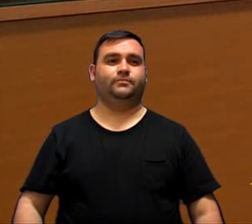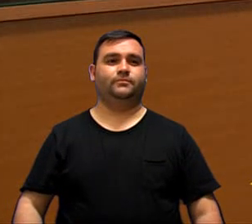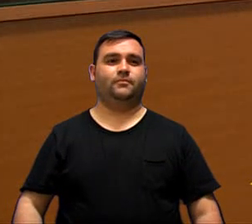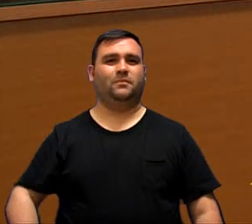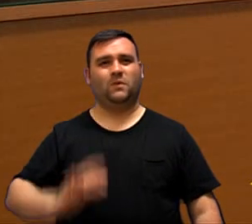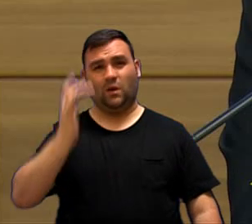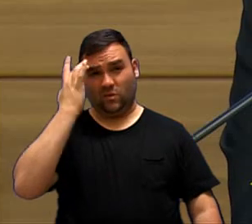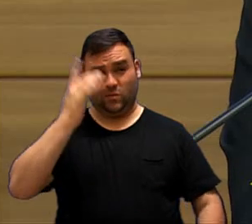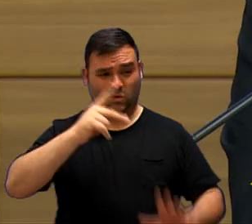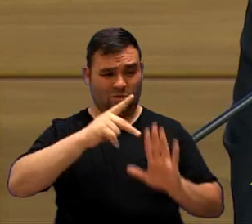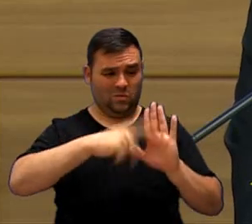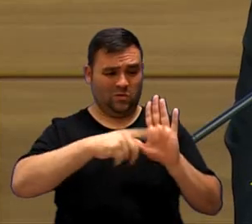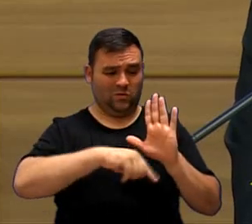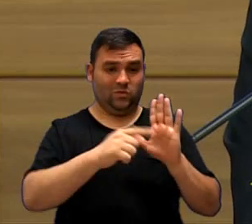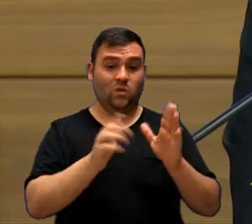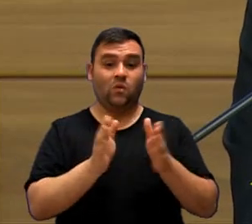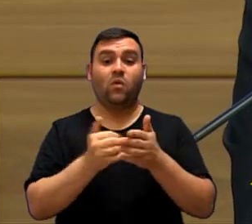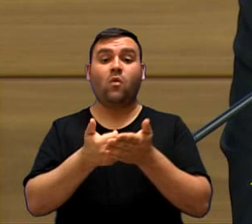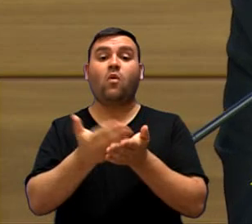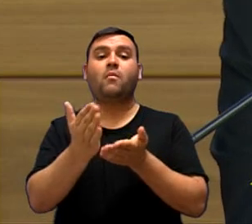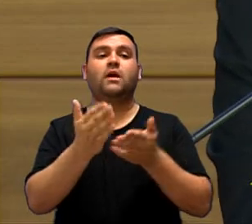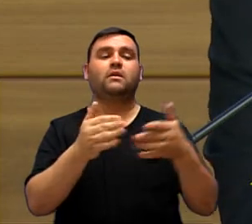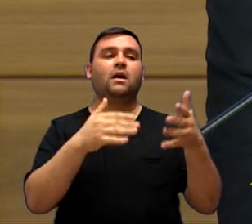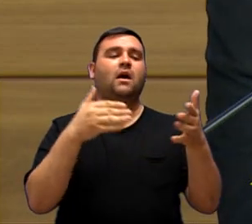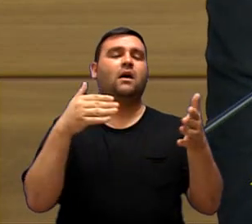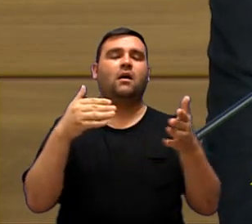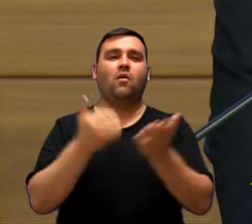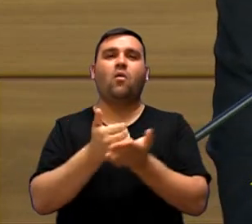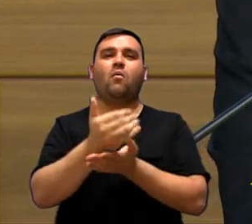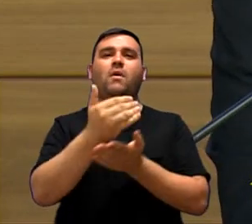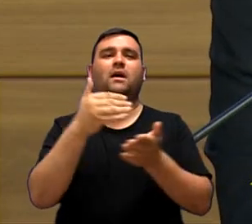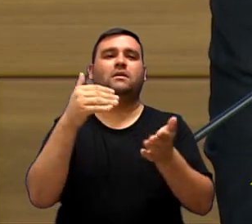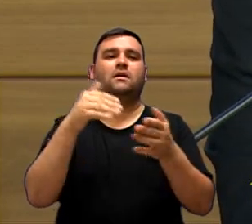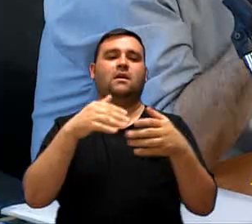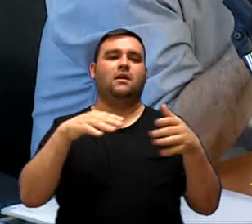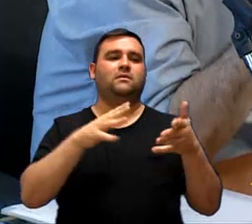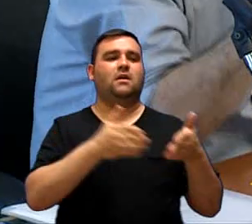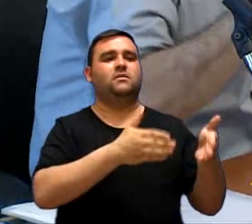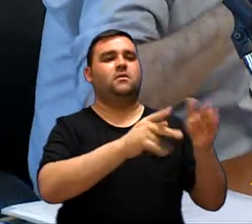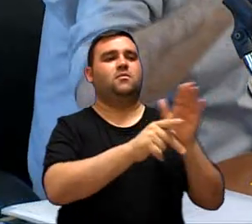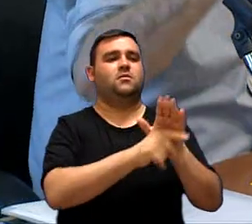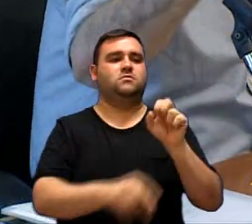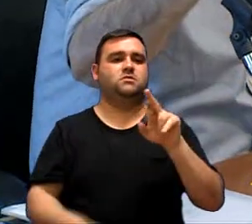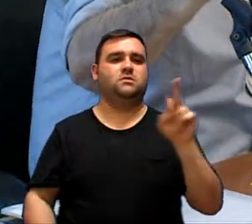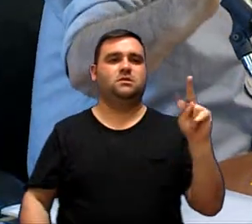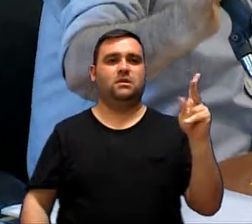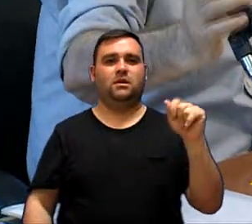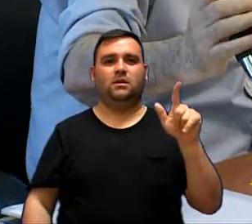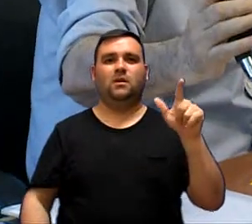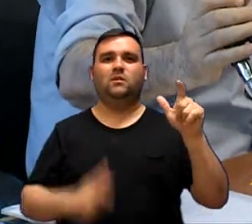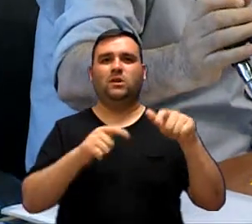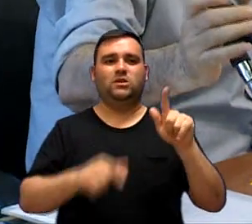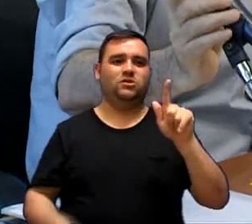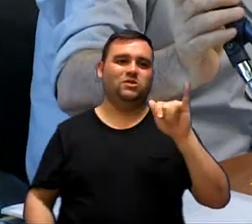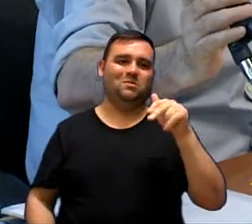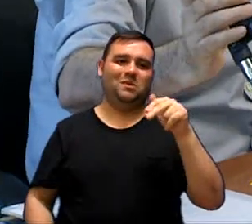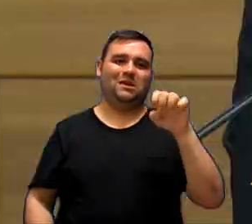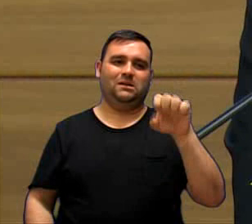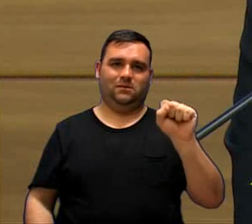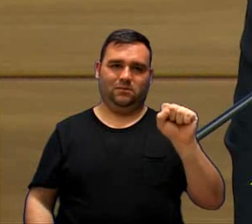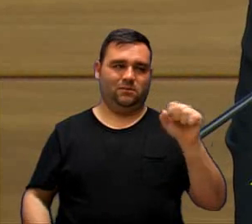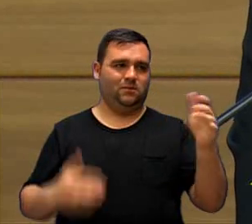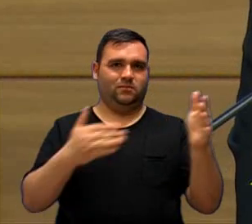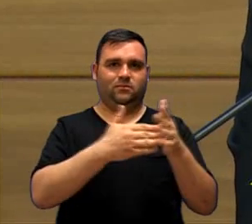Eu não tenho o projeto. Da onde termina até a Serrinha? É onde começa até a estrada da Serrinha. Tá. Até a Gimenez ali. É,